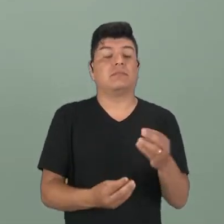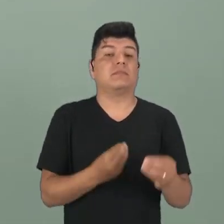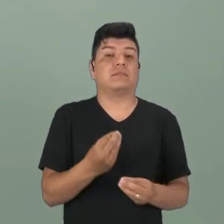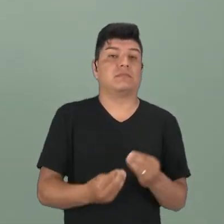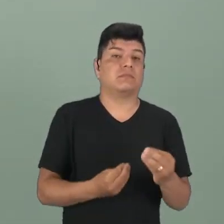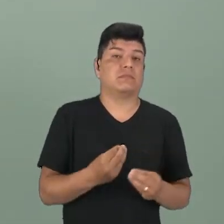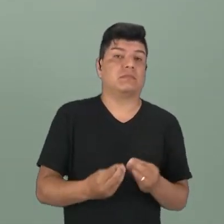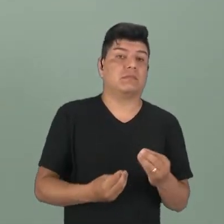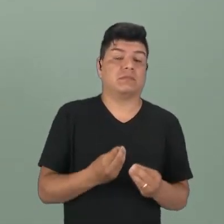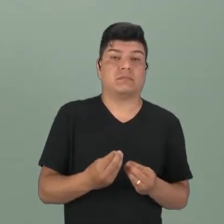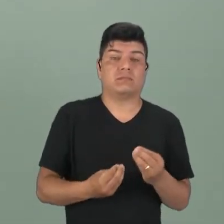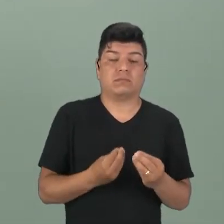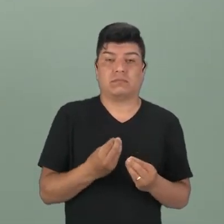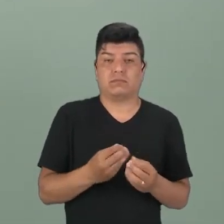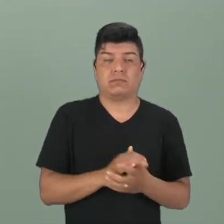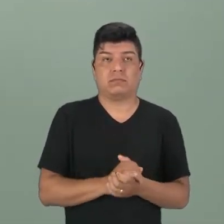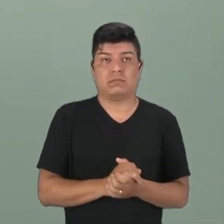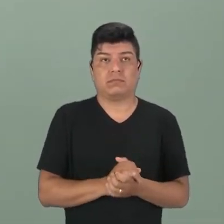como